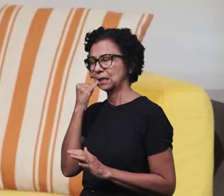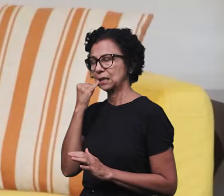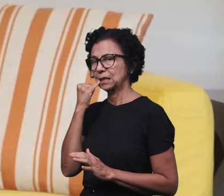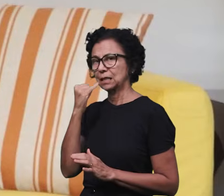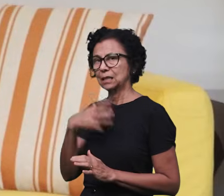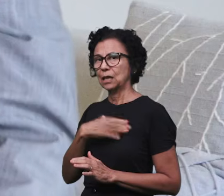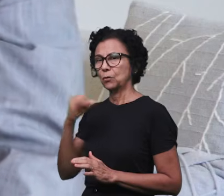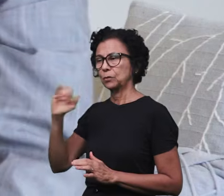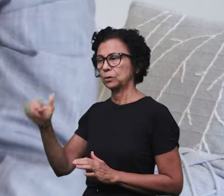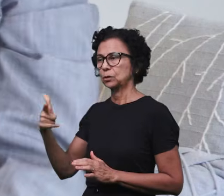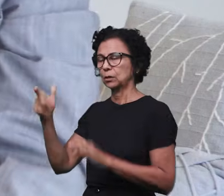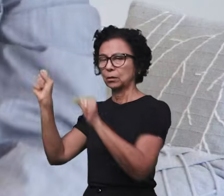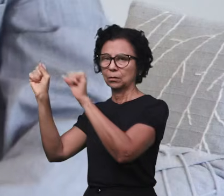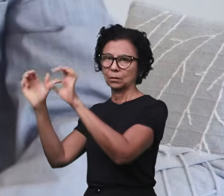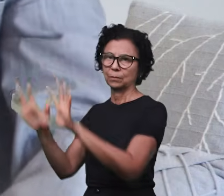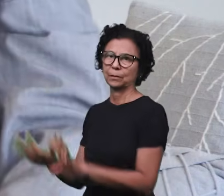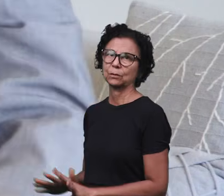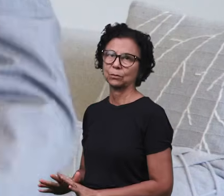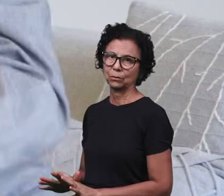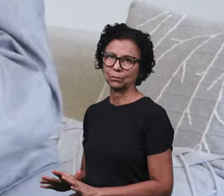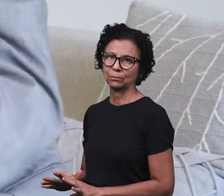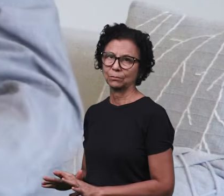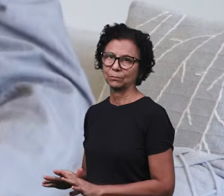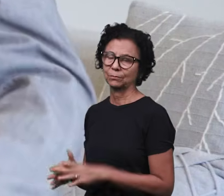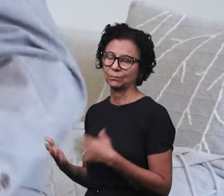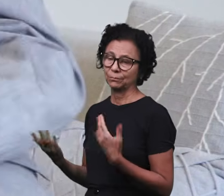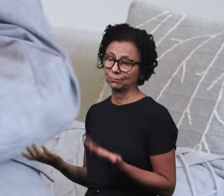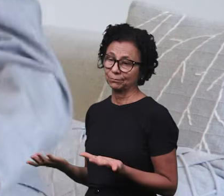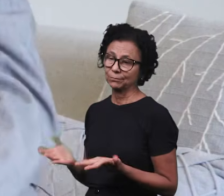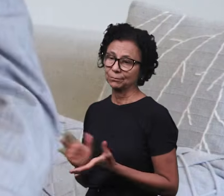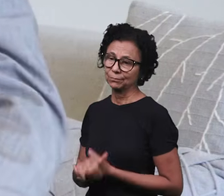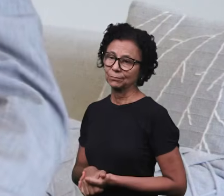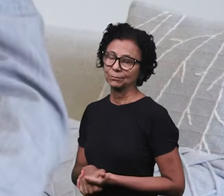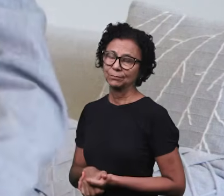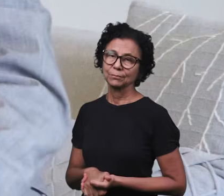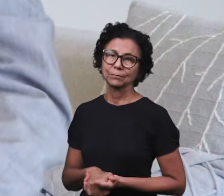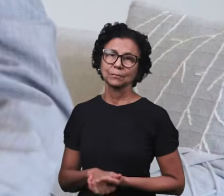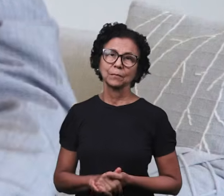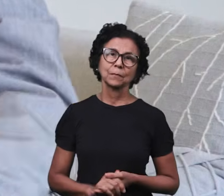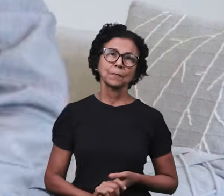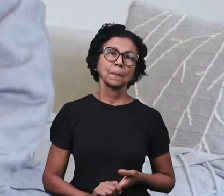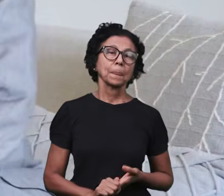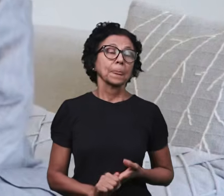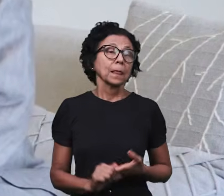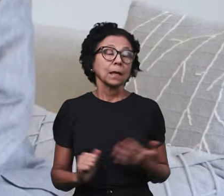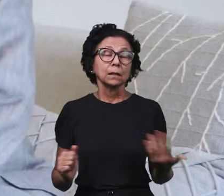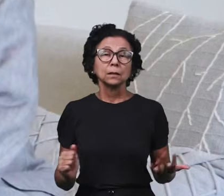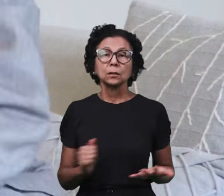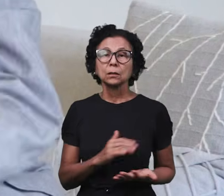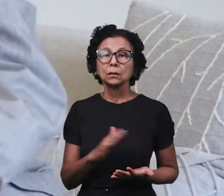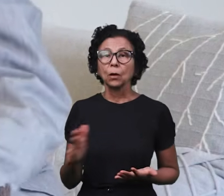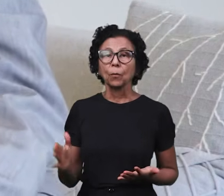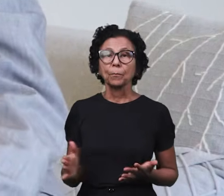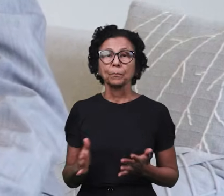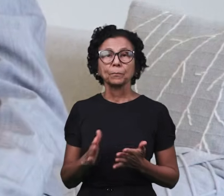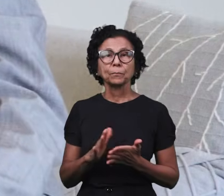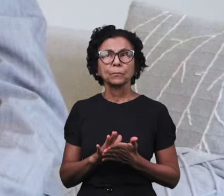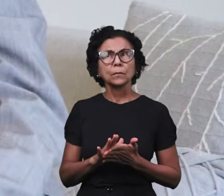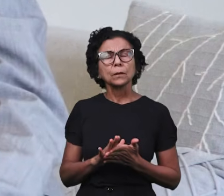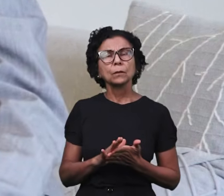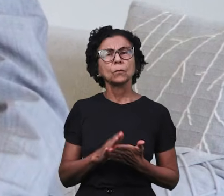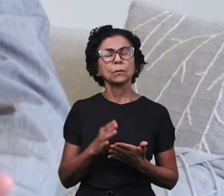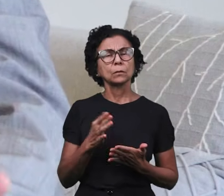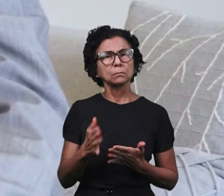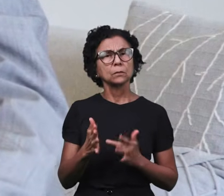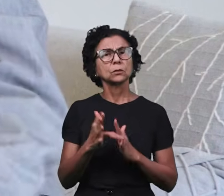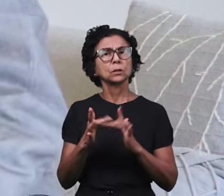não valoriza a bênção da salvação, né, não compreendeu o projeto de Deus. Nós sabemos isso. Não sabe que Jesus está